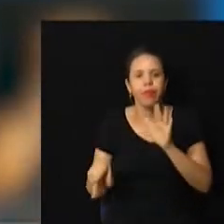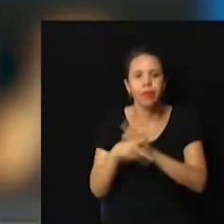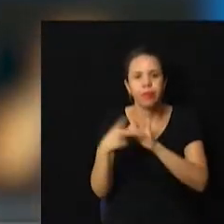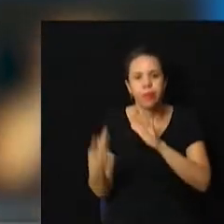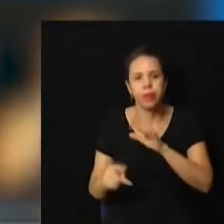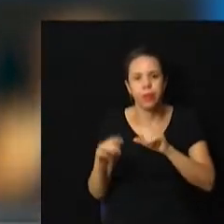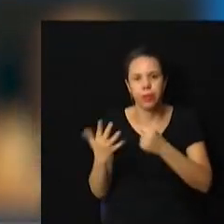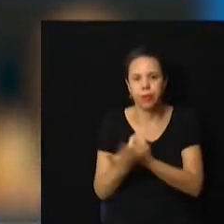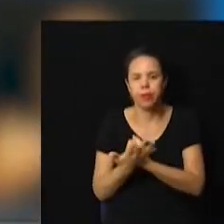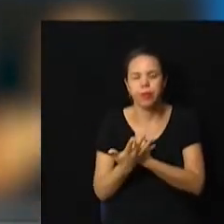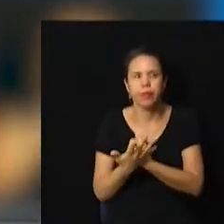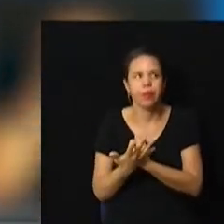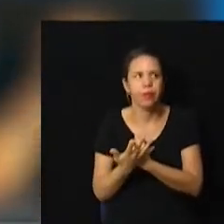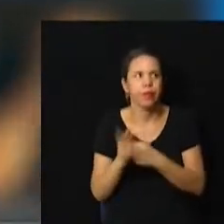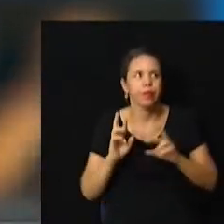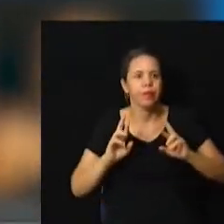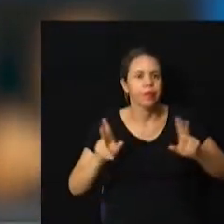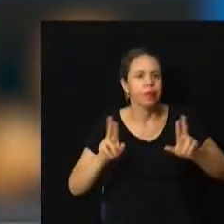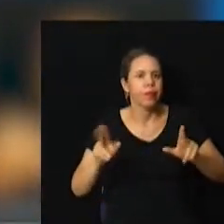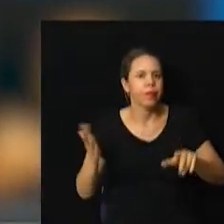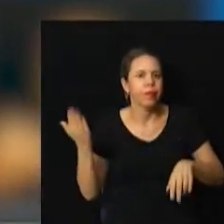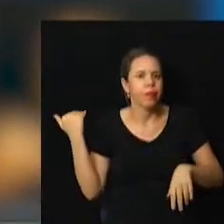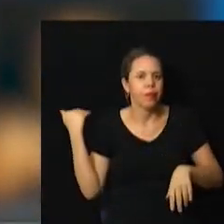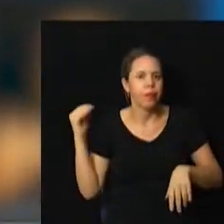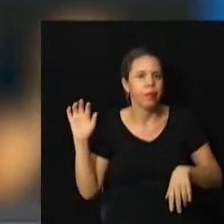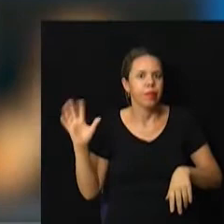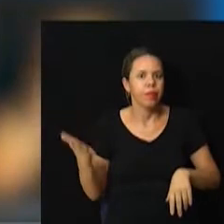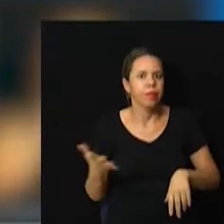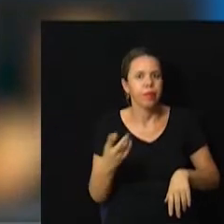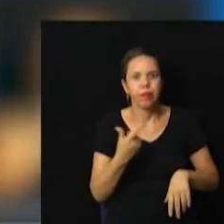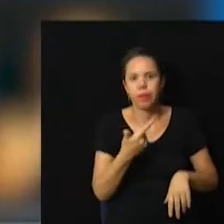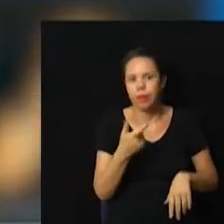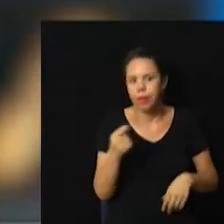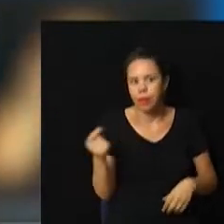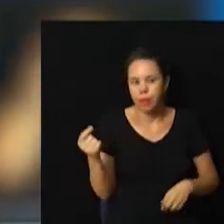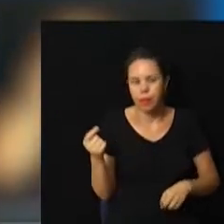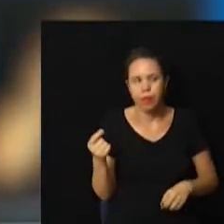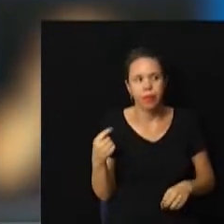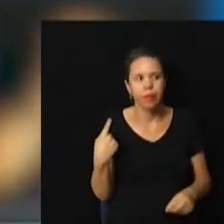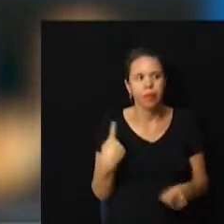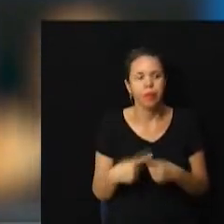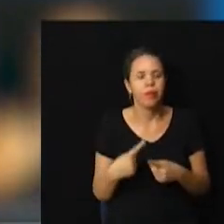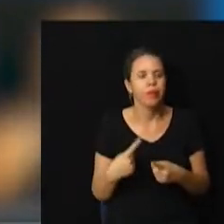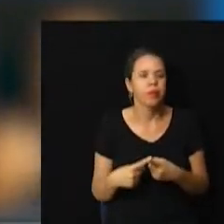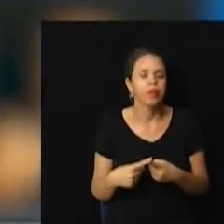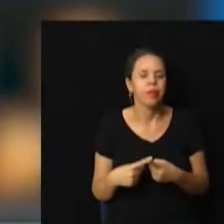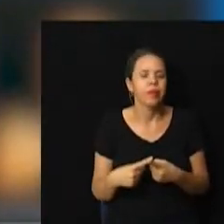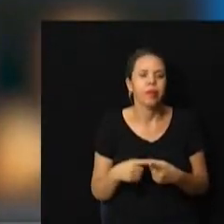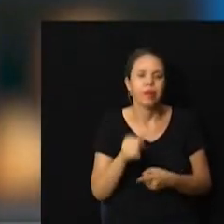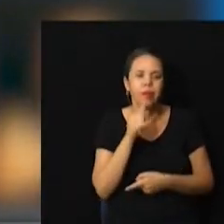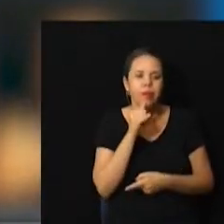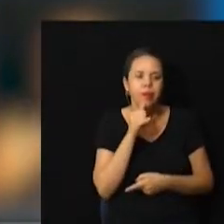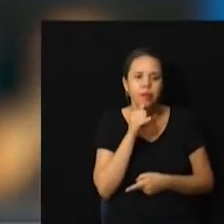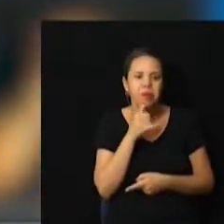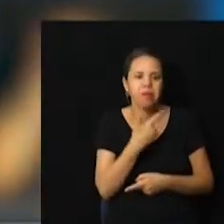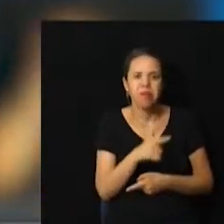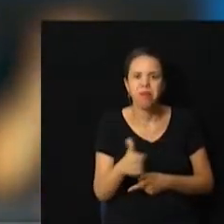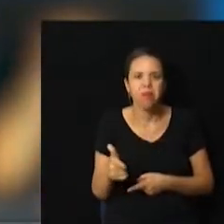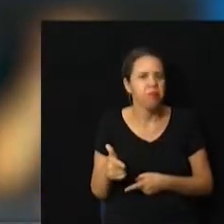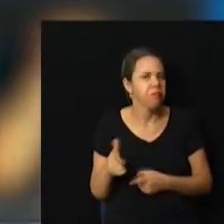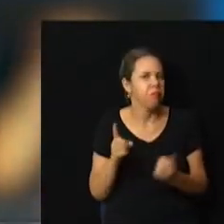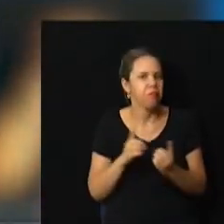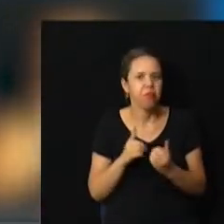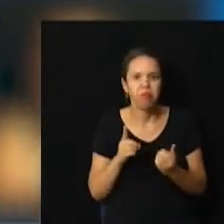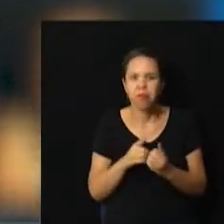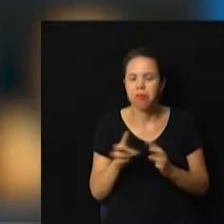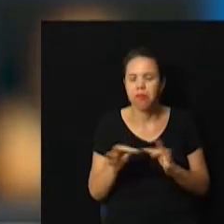voltada para a Covid e de uma maneira um pouco diferente do que aconteceu em 2020. porque em 2020 praticamente